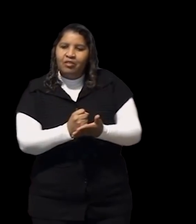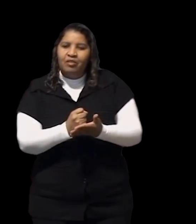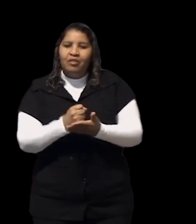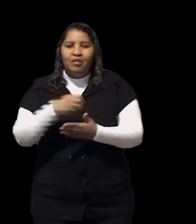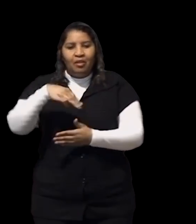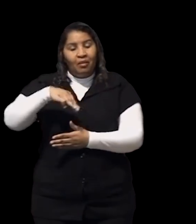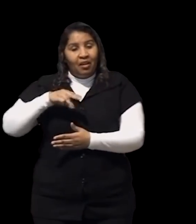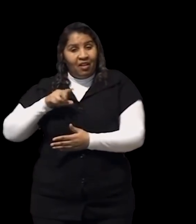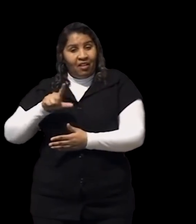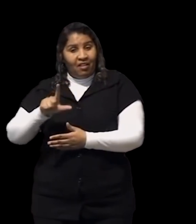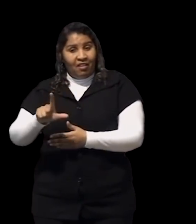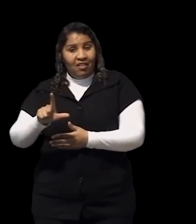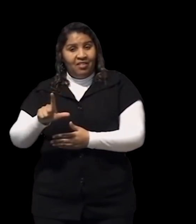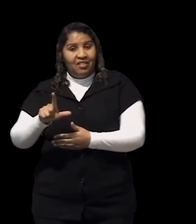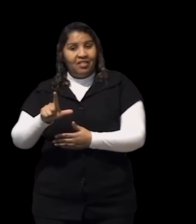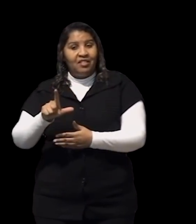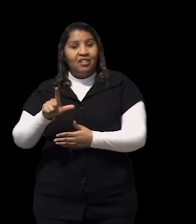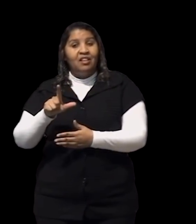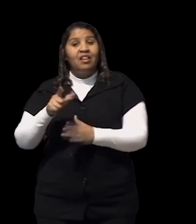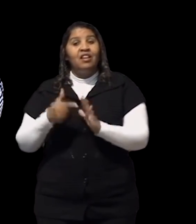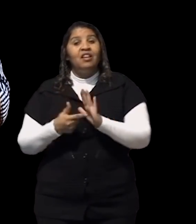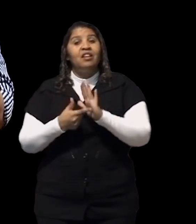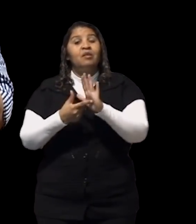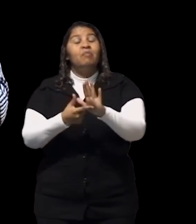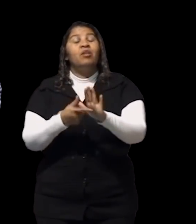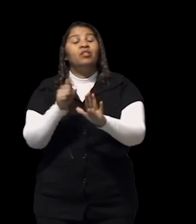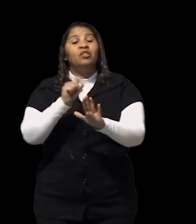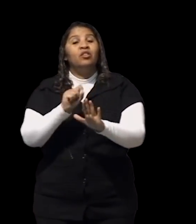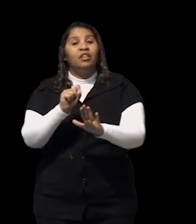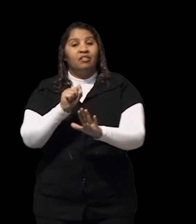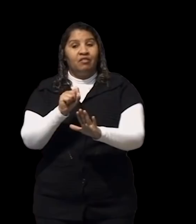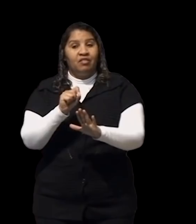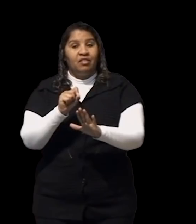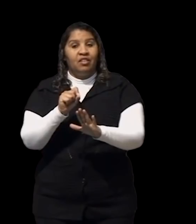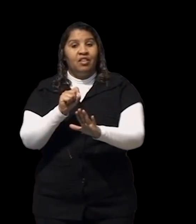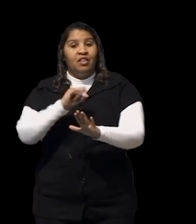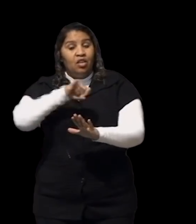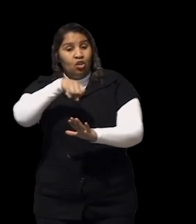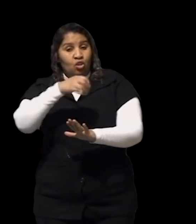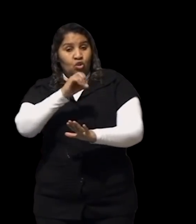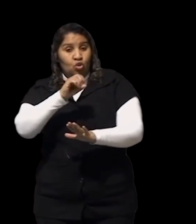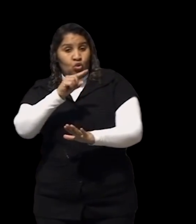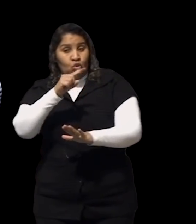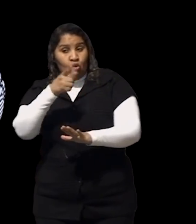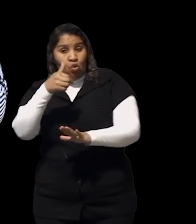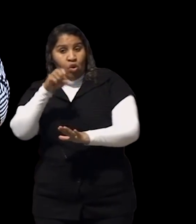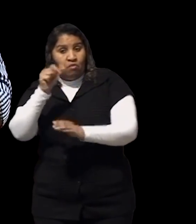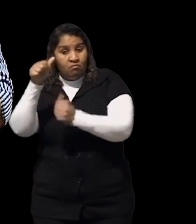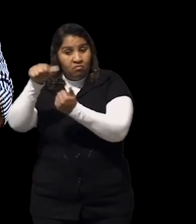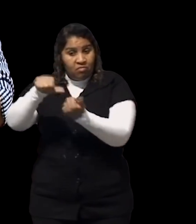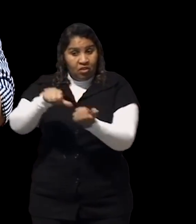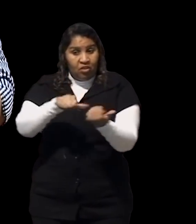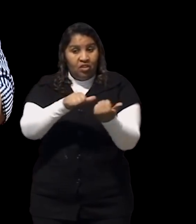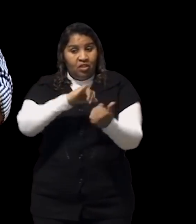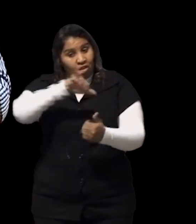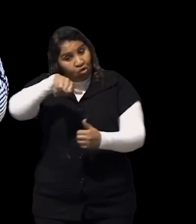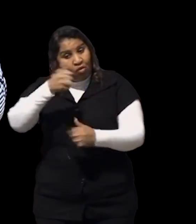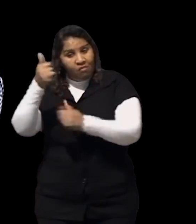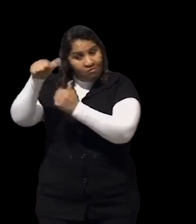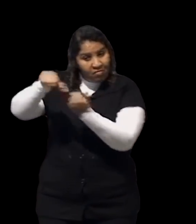e diz que Elias ou João Batista ele a converter o coração dos Pais aos filhos